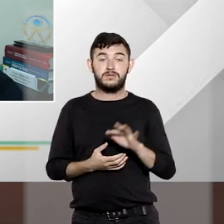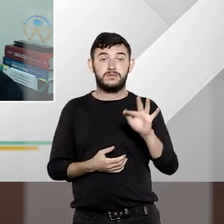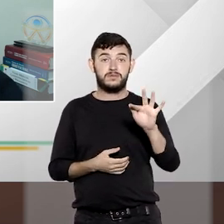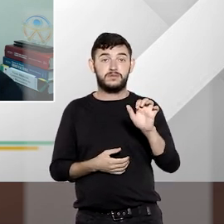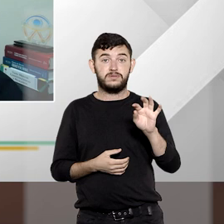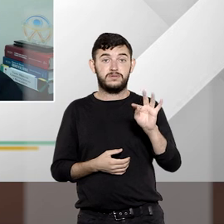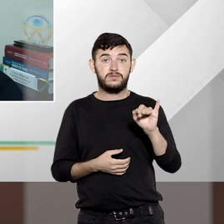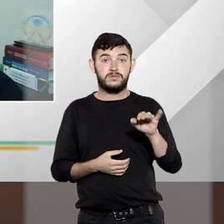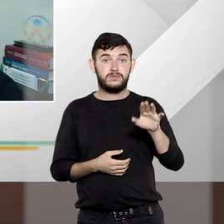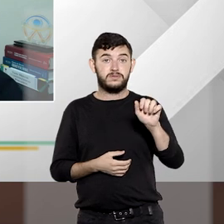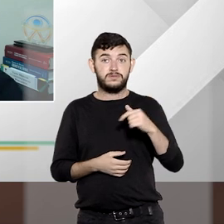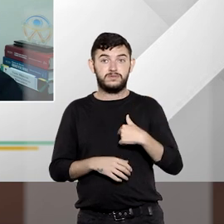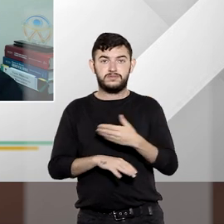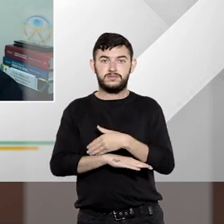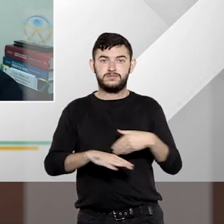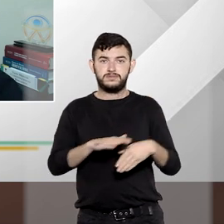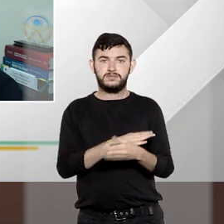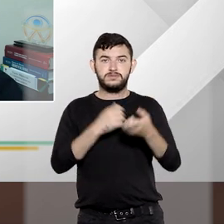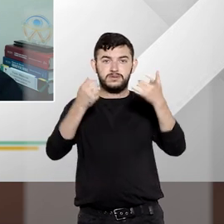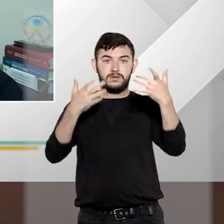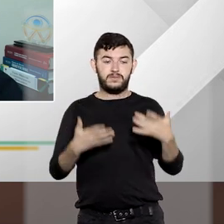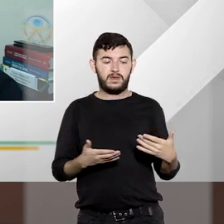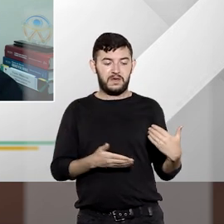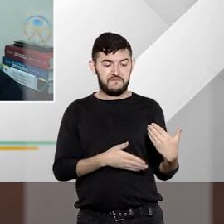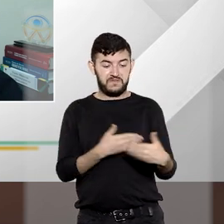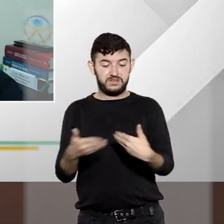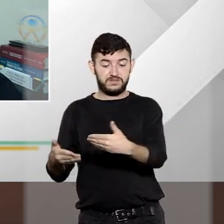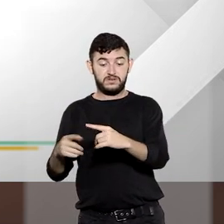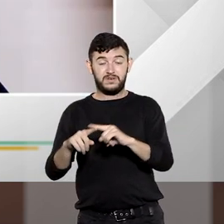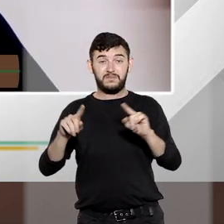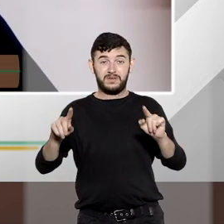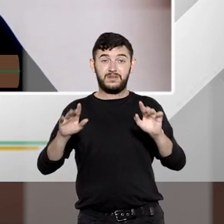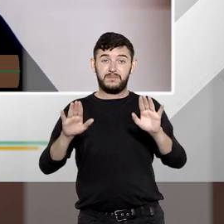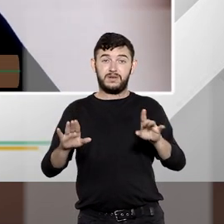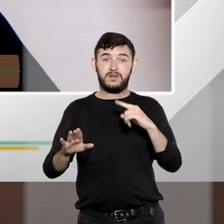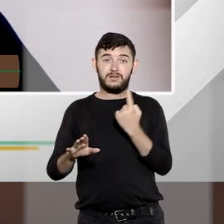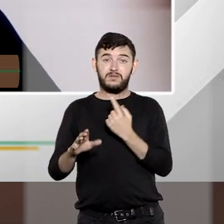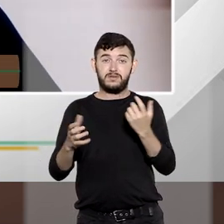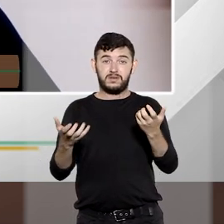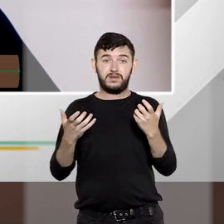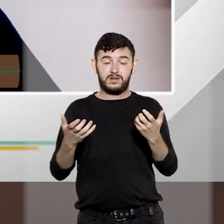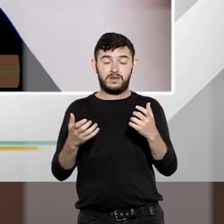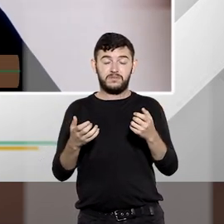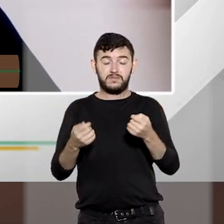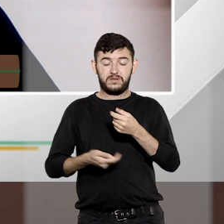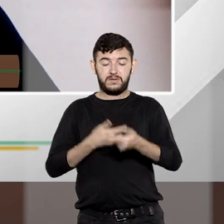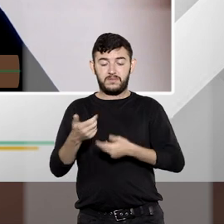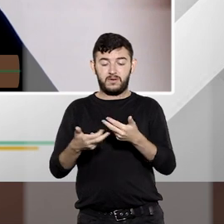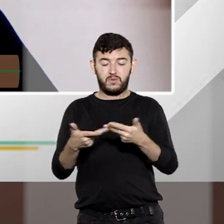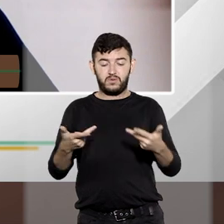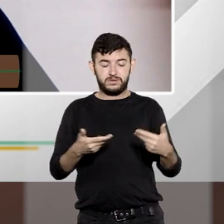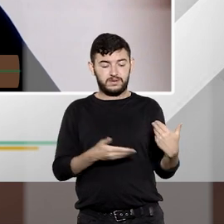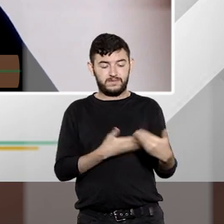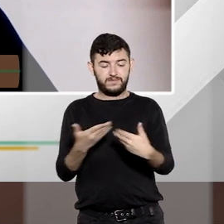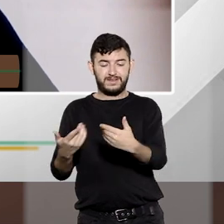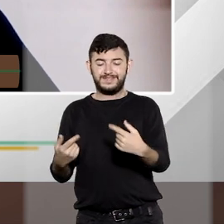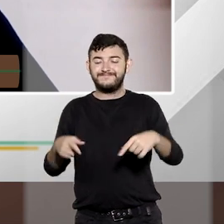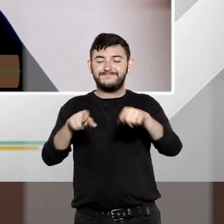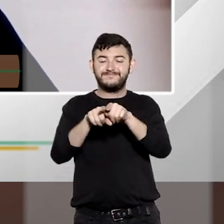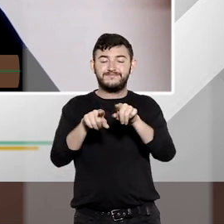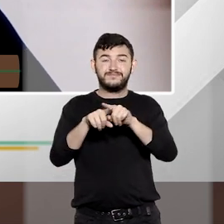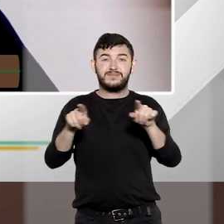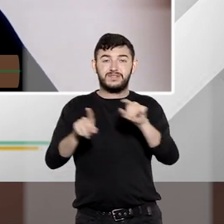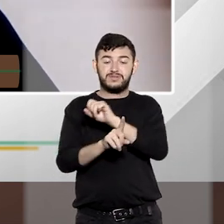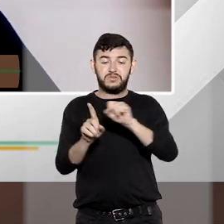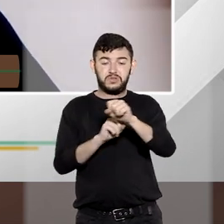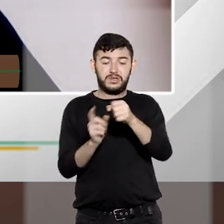Fátima, eu costumo dizer que muito se avançou, mas ainda muito que se avançar também. É preciso que a sociedade